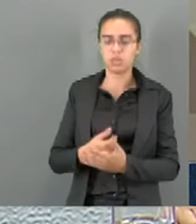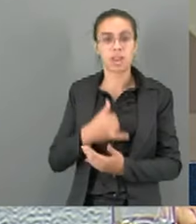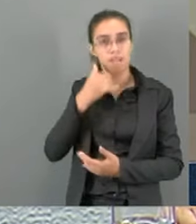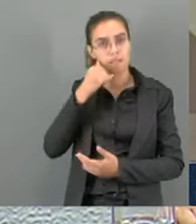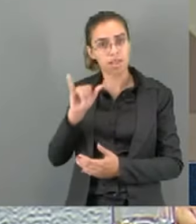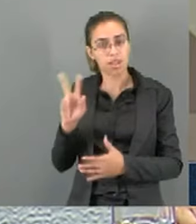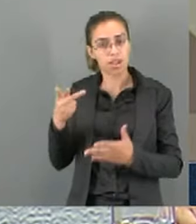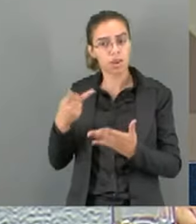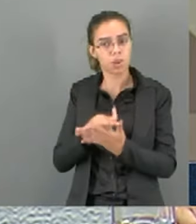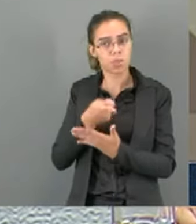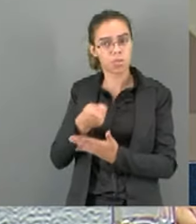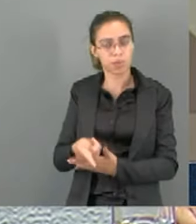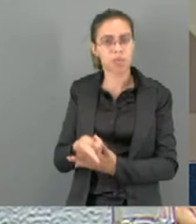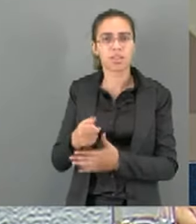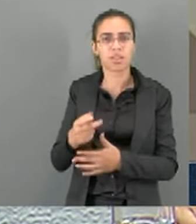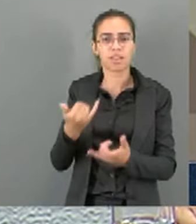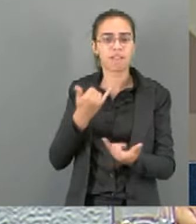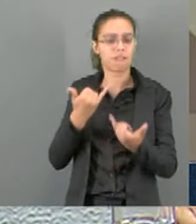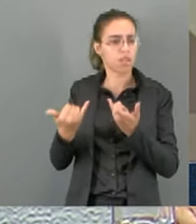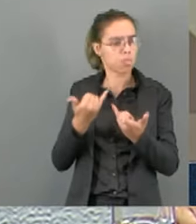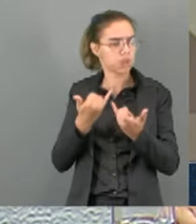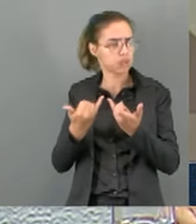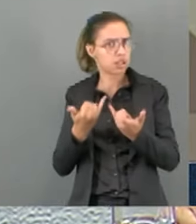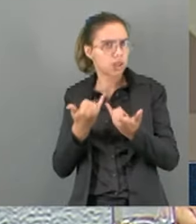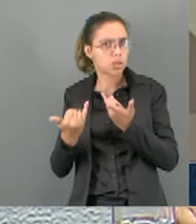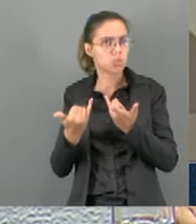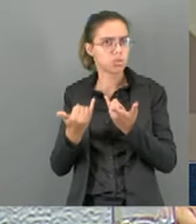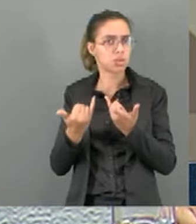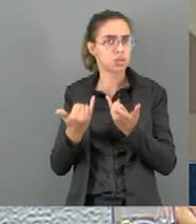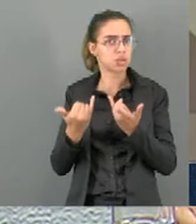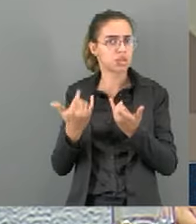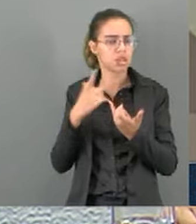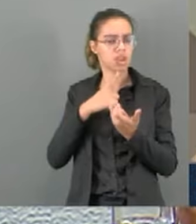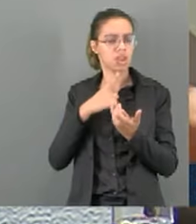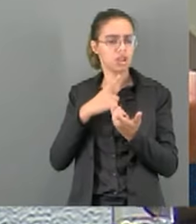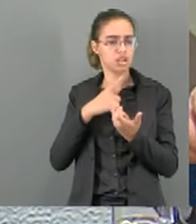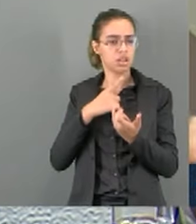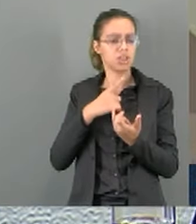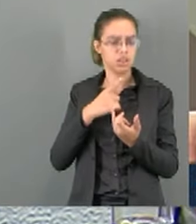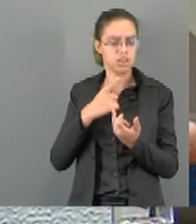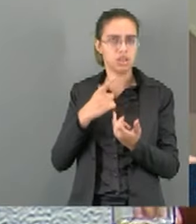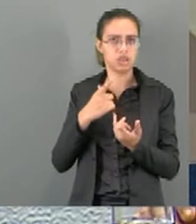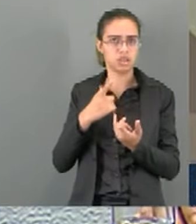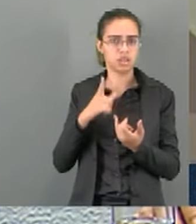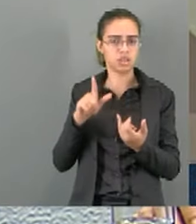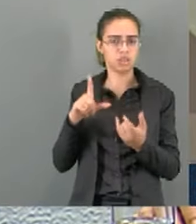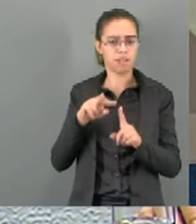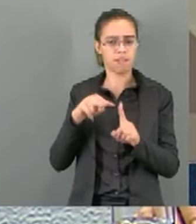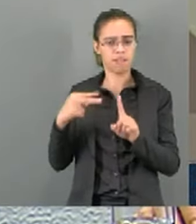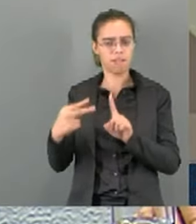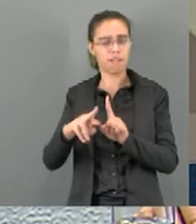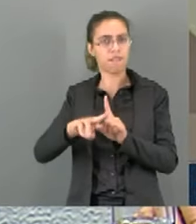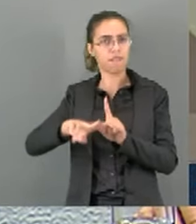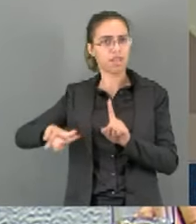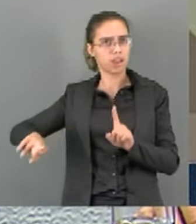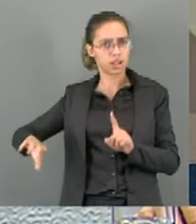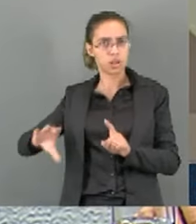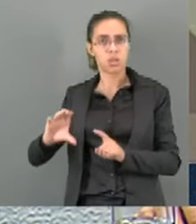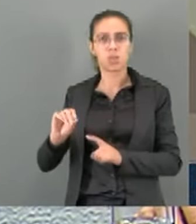As trocas de informações são extremamente salutares porque a gente tem, né, às vezes, pontos de vista diversos, né? O COAF